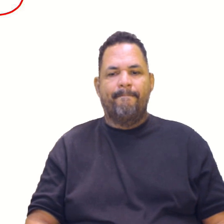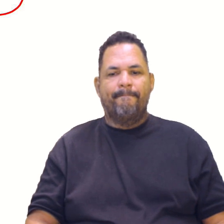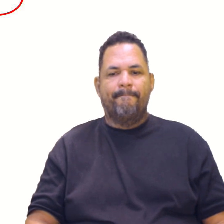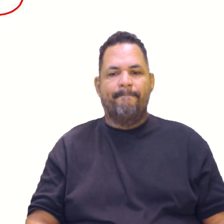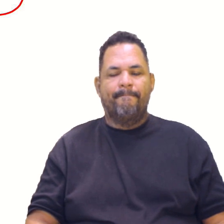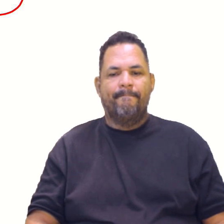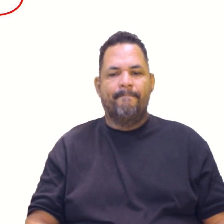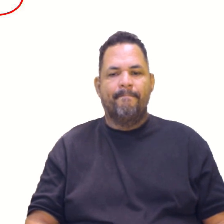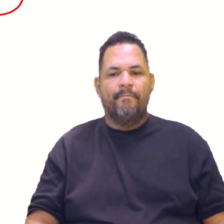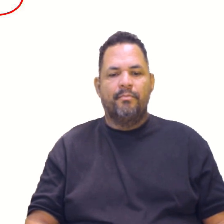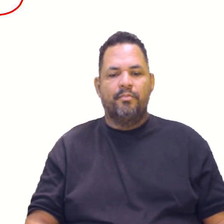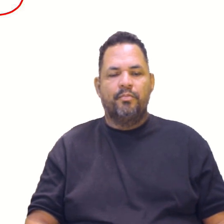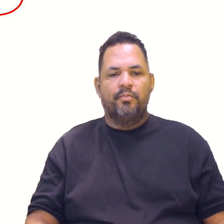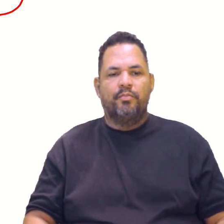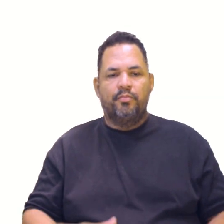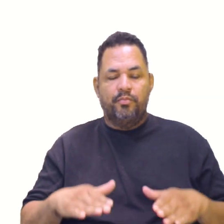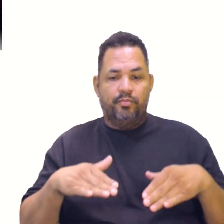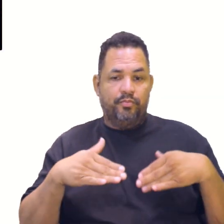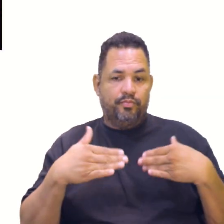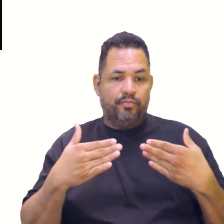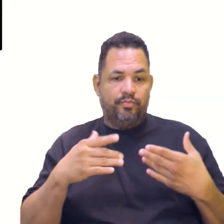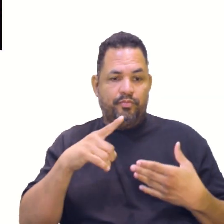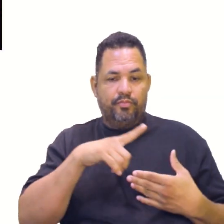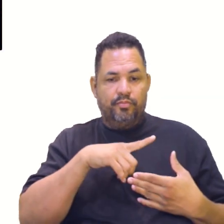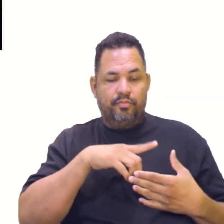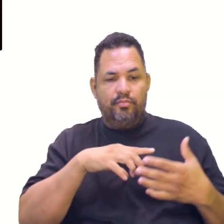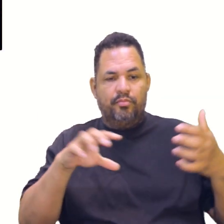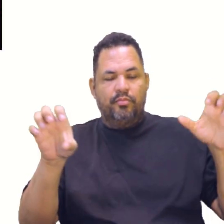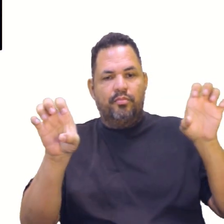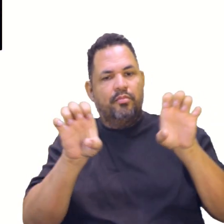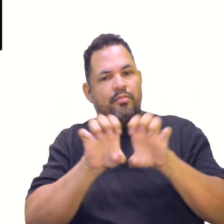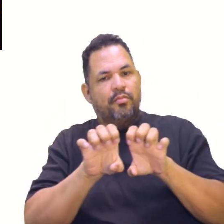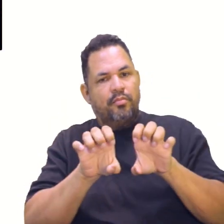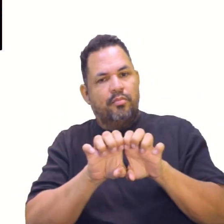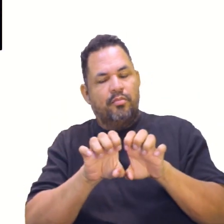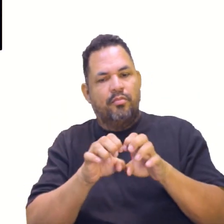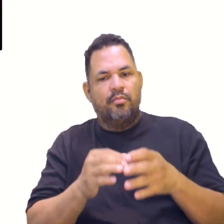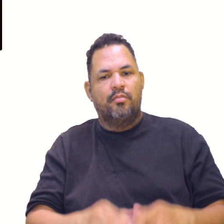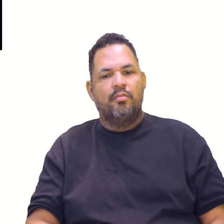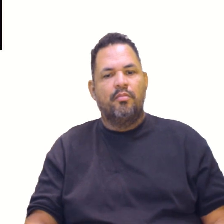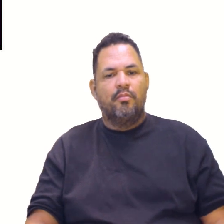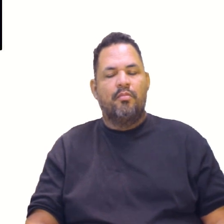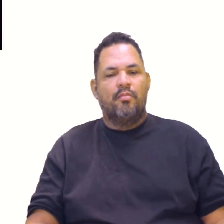perpendicular, certo? E claro que aí temos equação, olha lá.